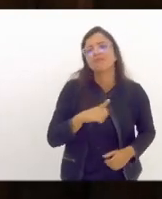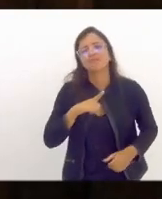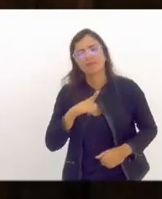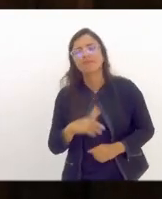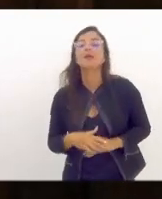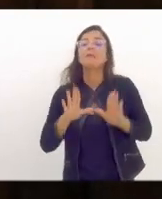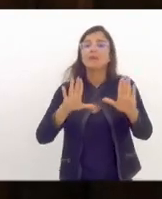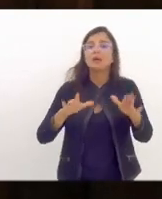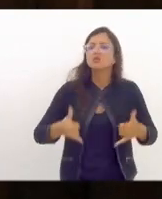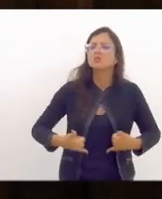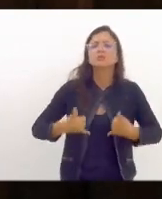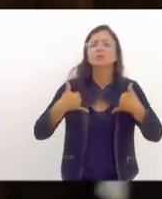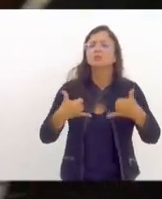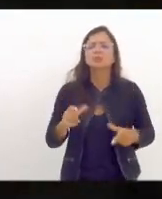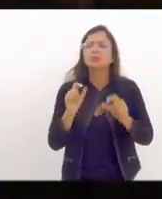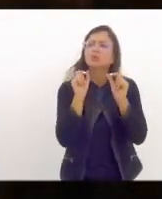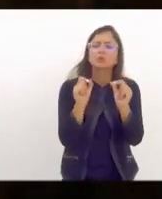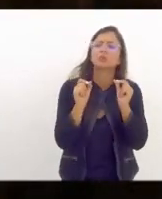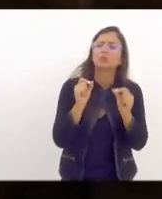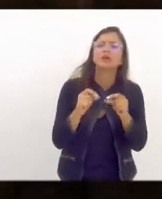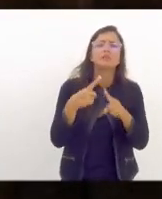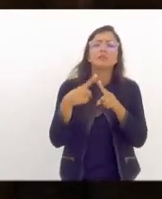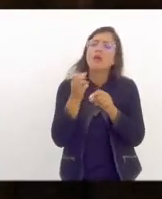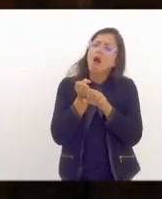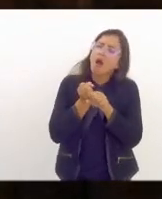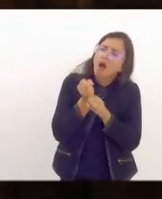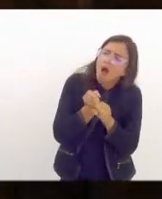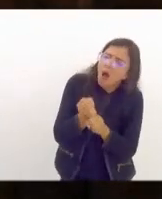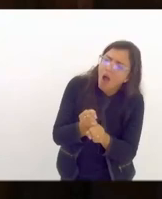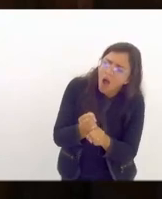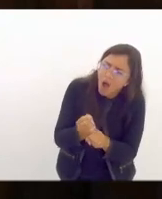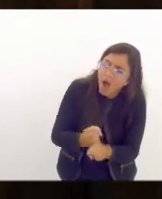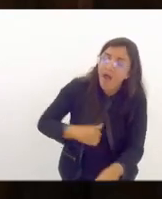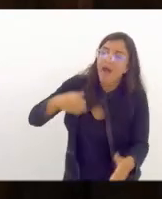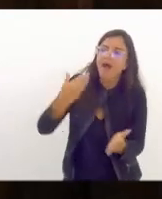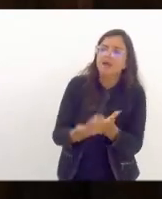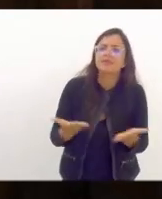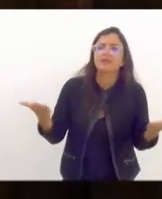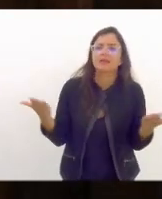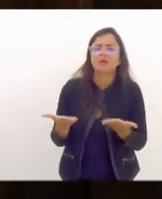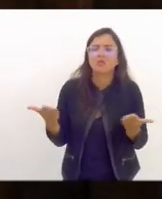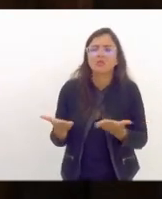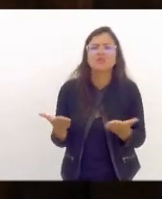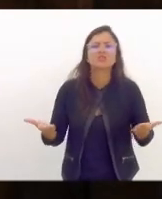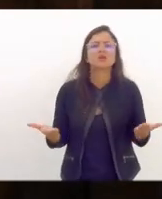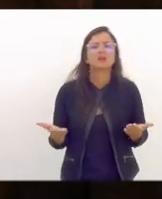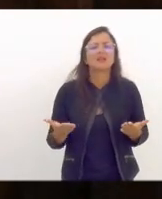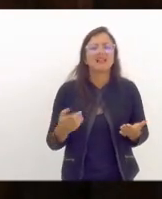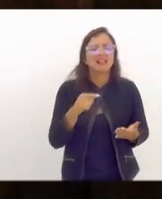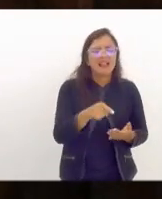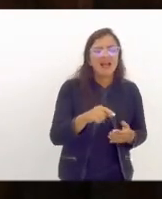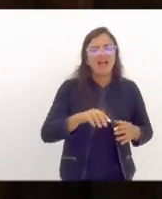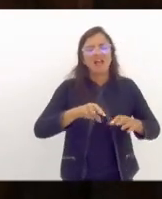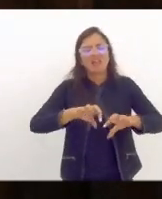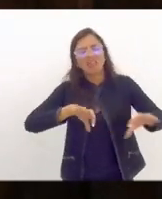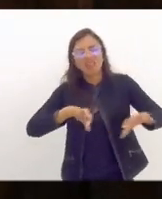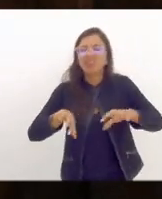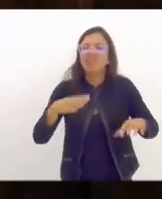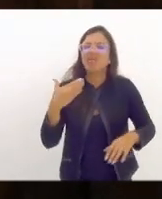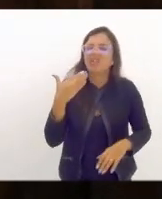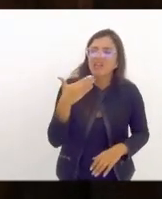orgulha de em todas esses anos não ter tido sequer uma poltrona rasgada porque ali